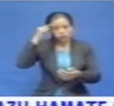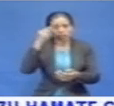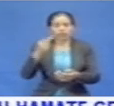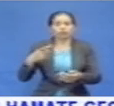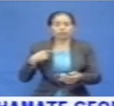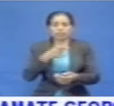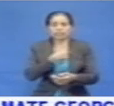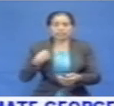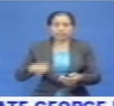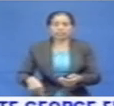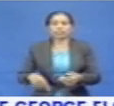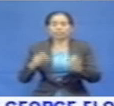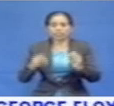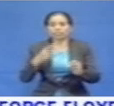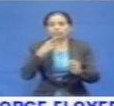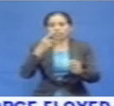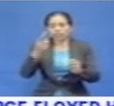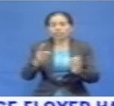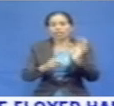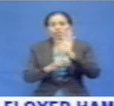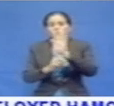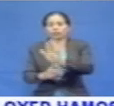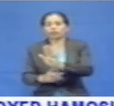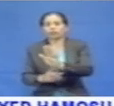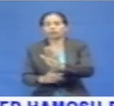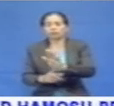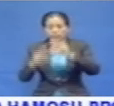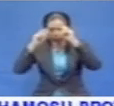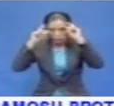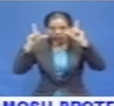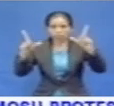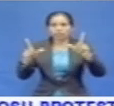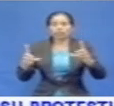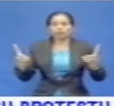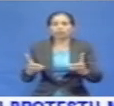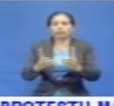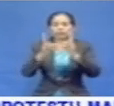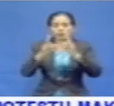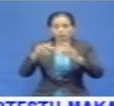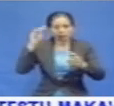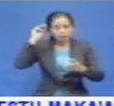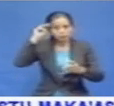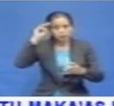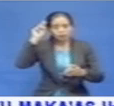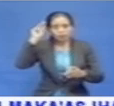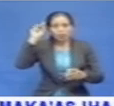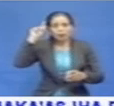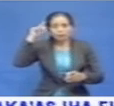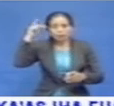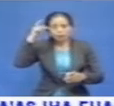the embaixador Republika Popular Xina, ba Timor-Leste, Xiao Jiangou, foi em Asarumbalo, o primeiro-ministro Taur